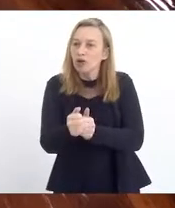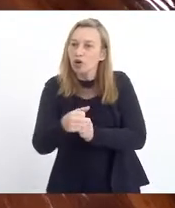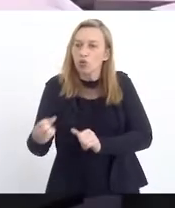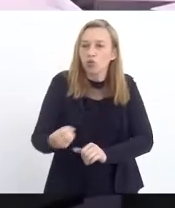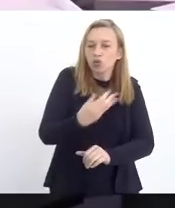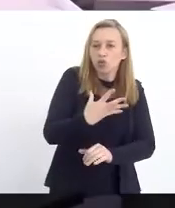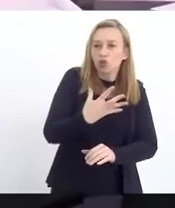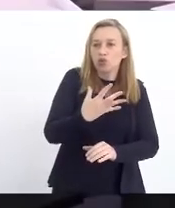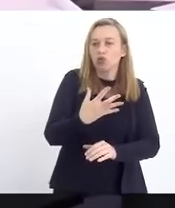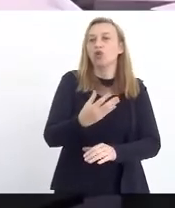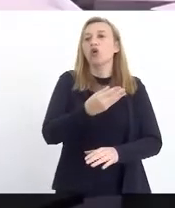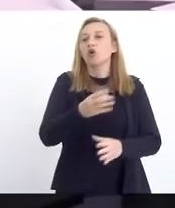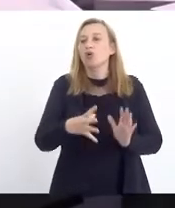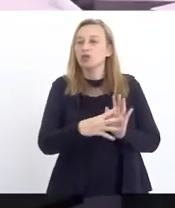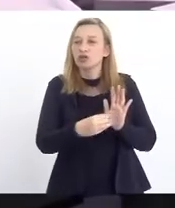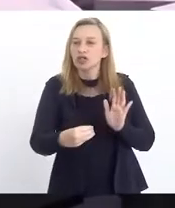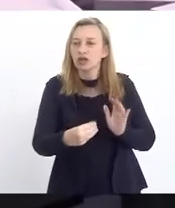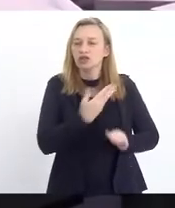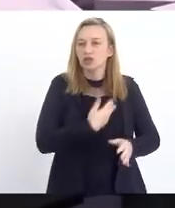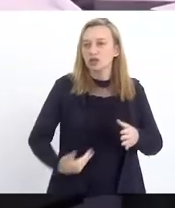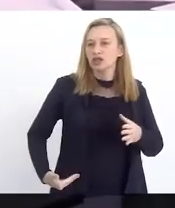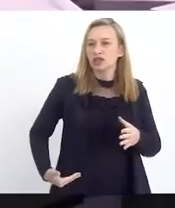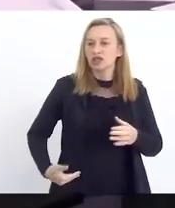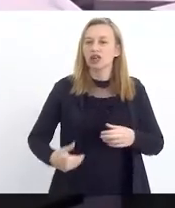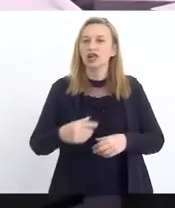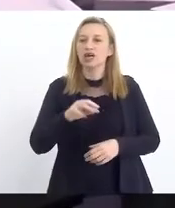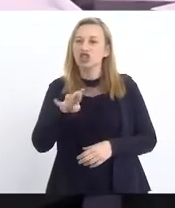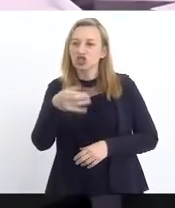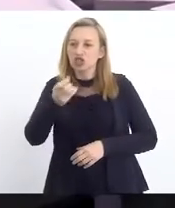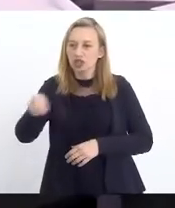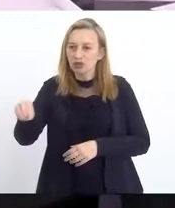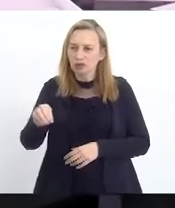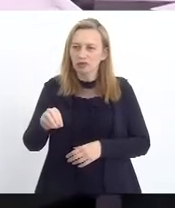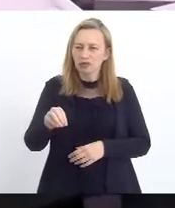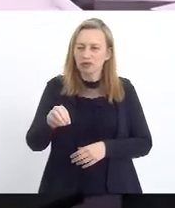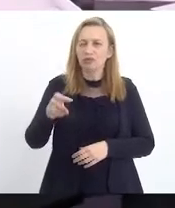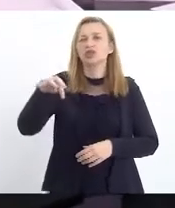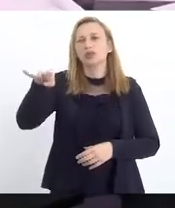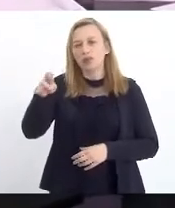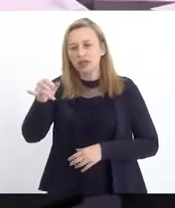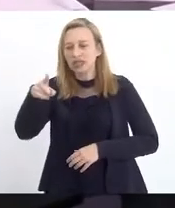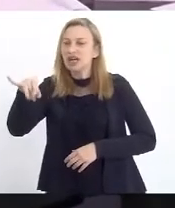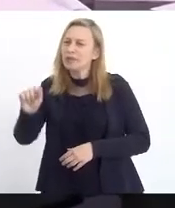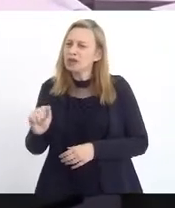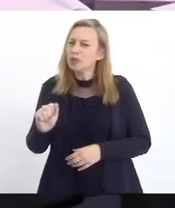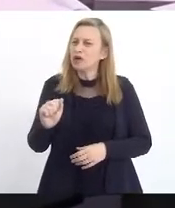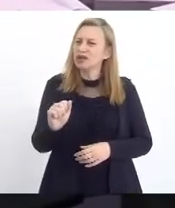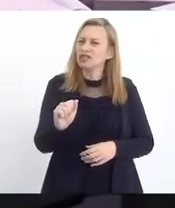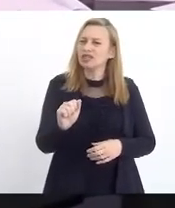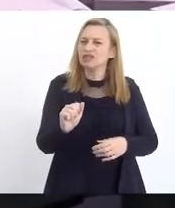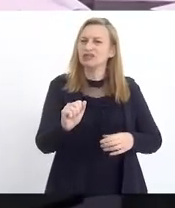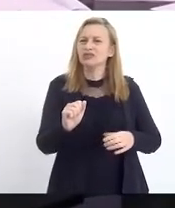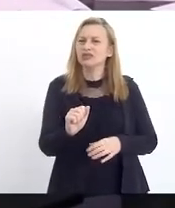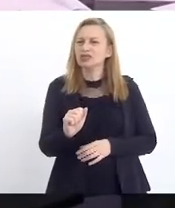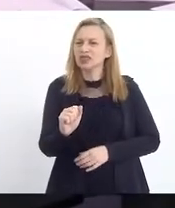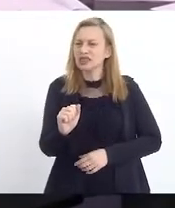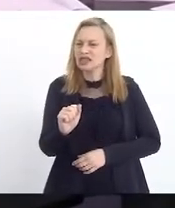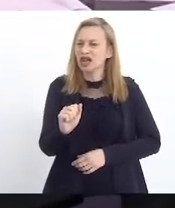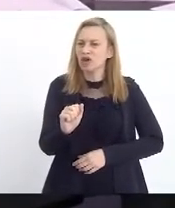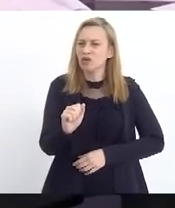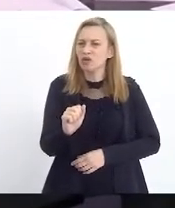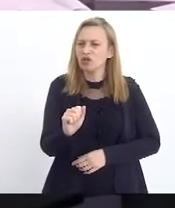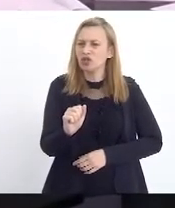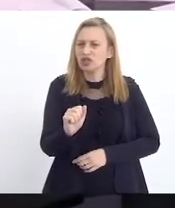modelo de governança da região metropolitana nos termos da Lei Complementar 184, de 27 de dezembro de 2018. O